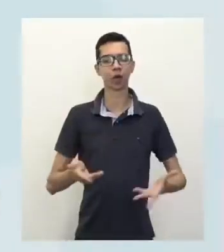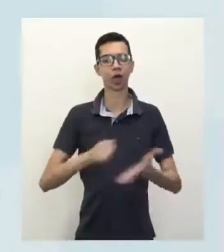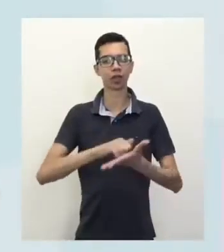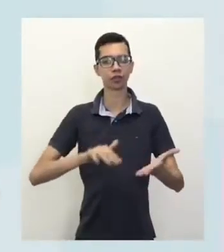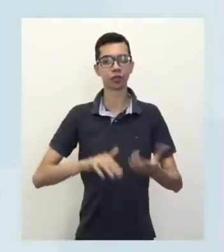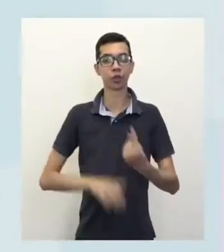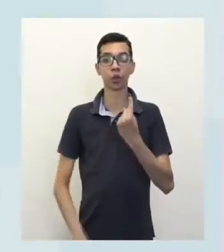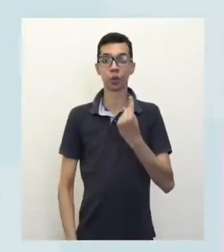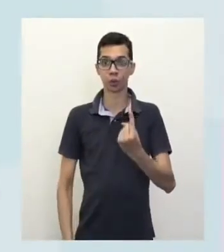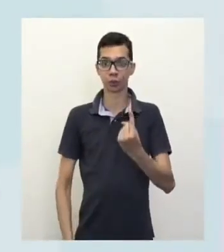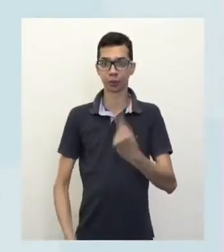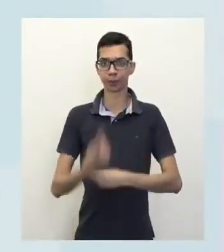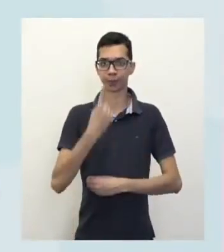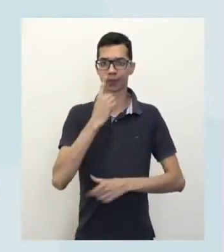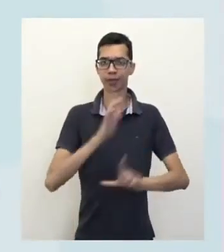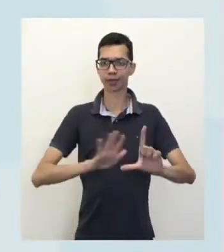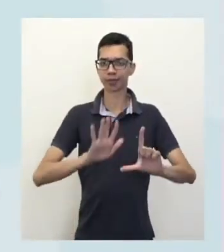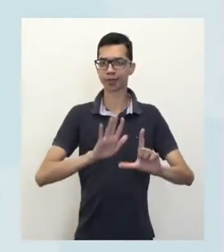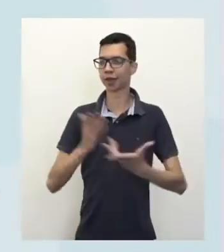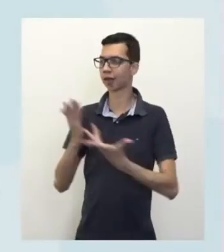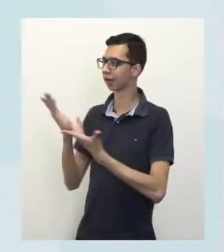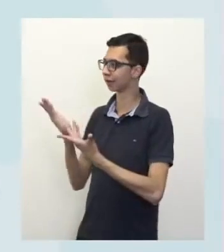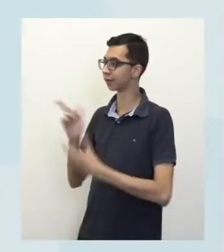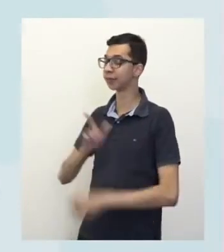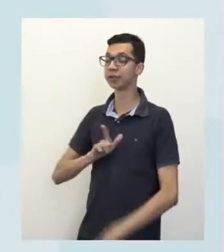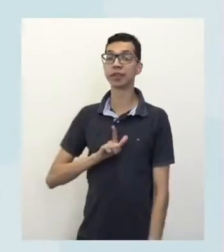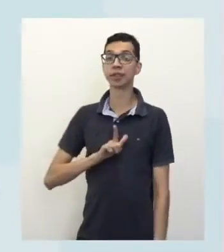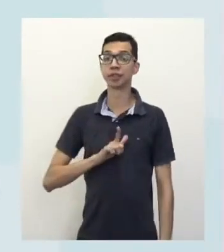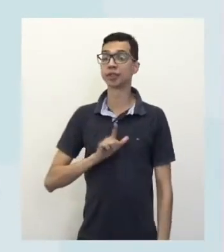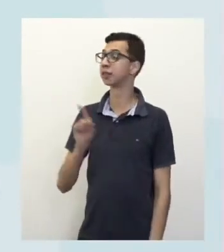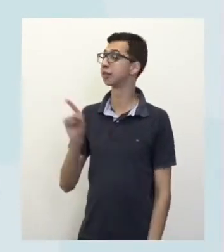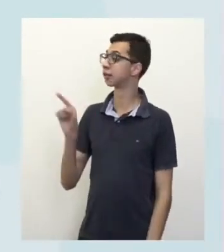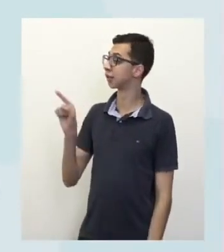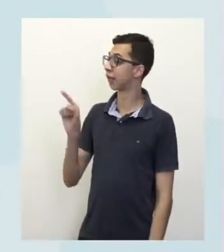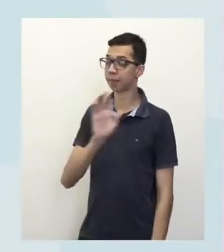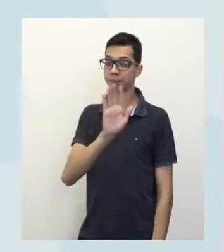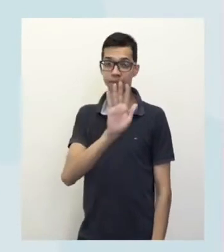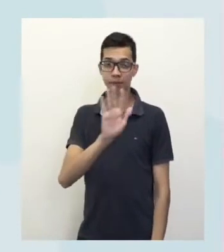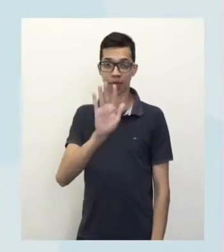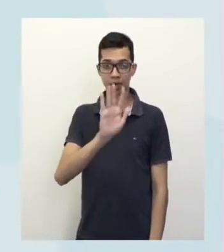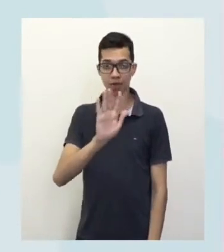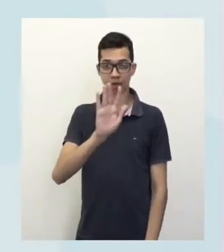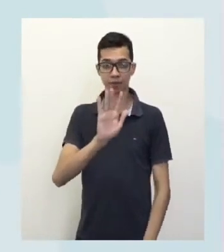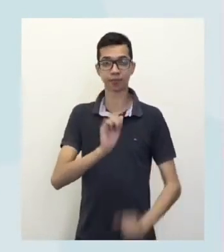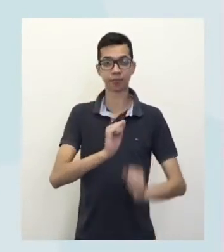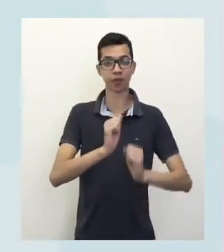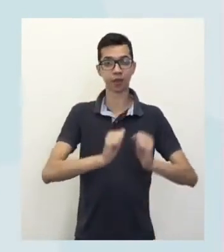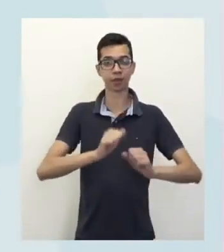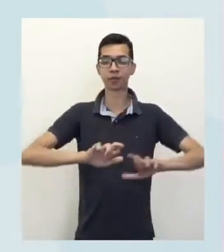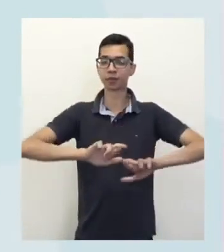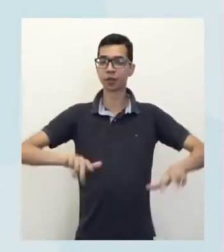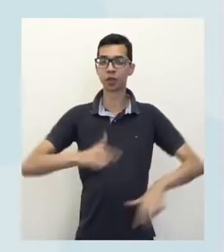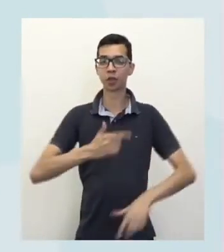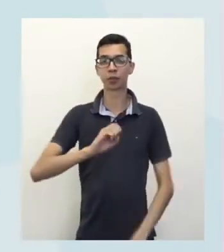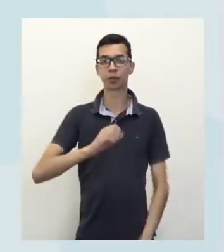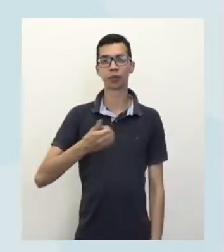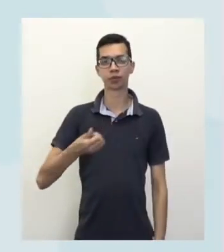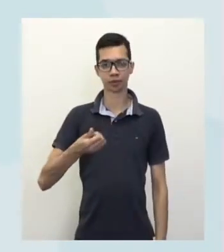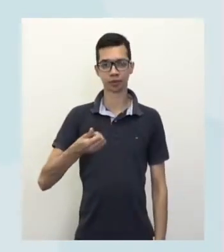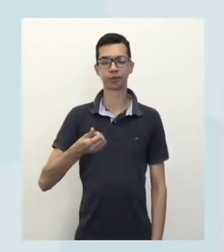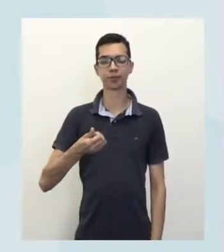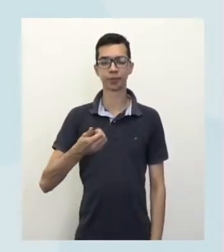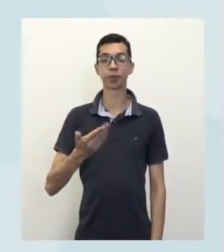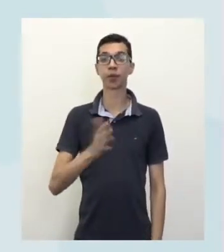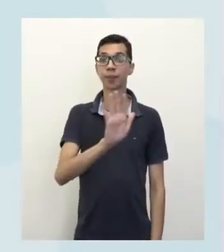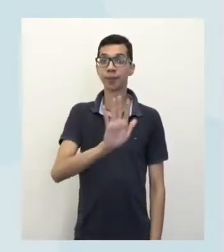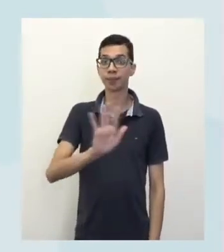1, ela está aí para vocês na tela. Então, nós temos um mapa da distribuição espacial das indústrias de 2016, e esse